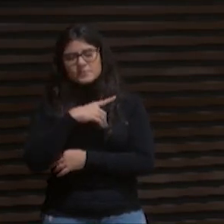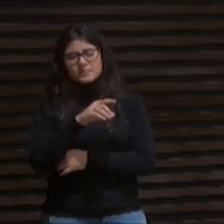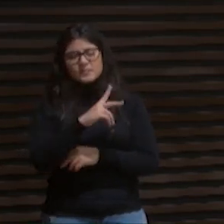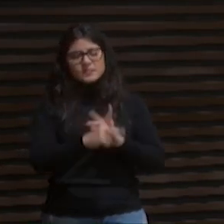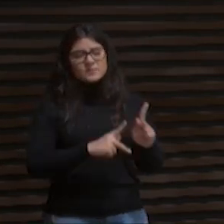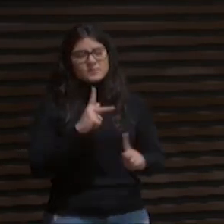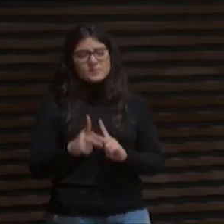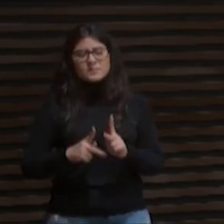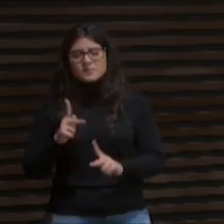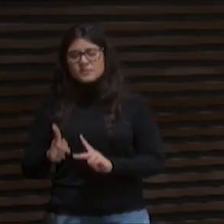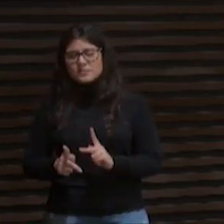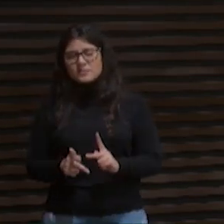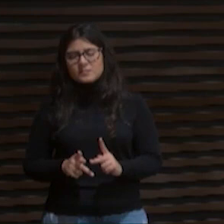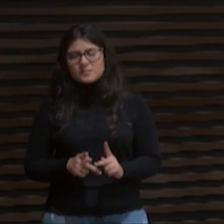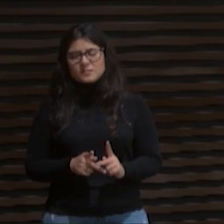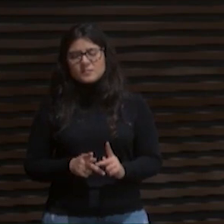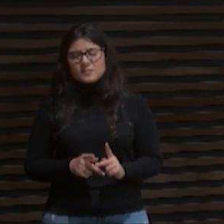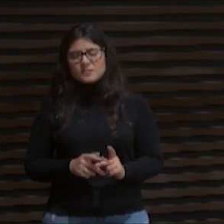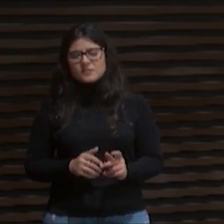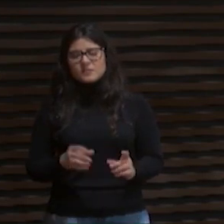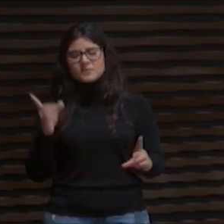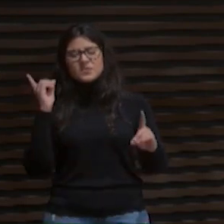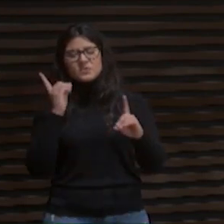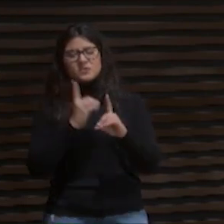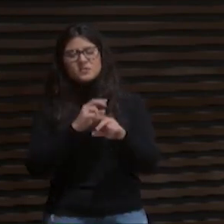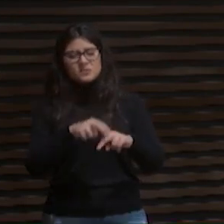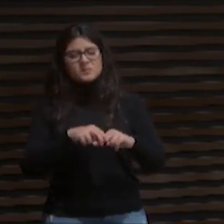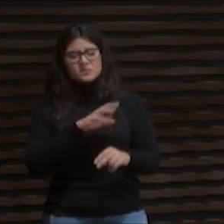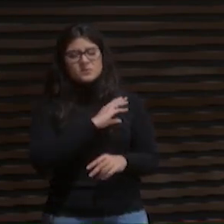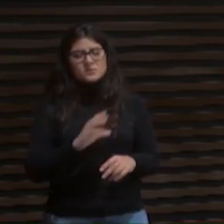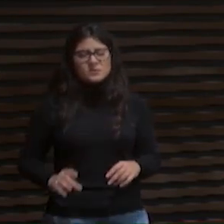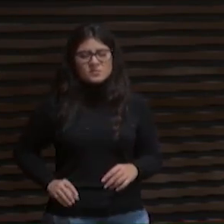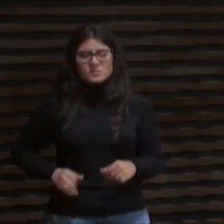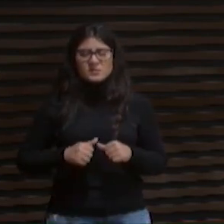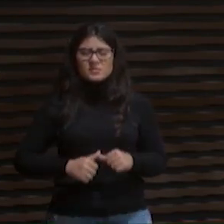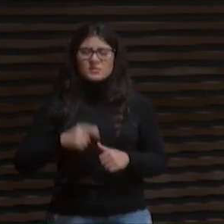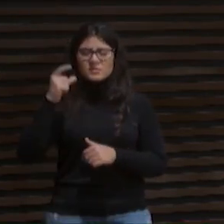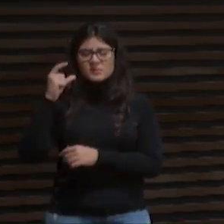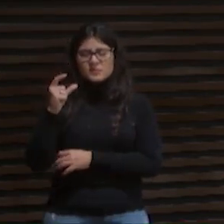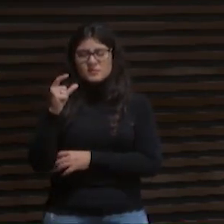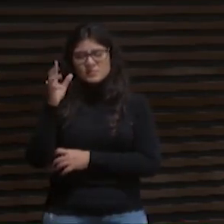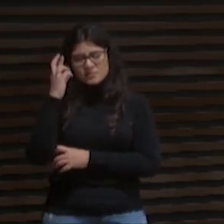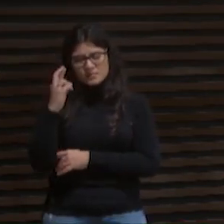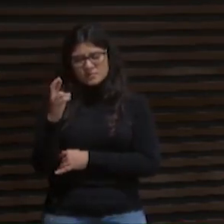estão sendo ainda encontrados por Cristo, que essa palavra, Senhor,